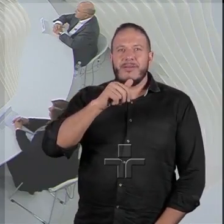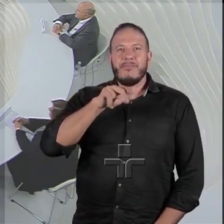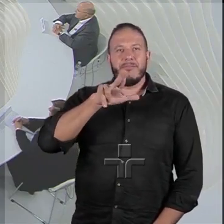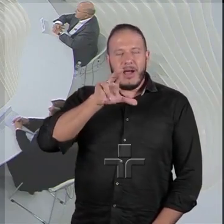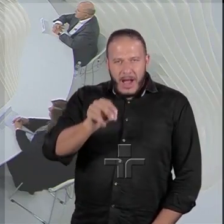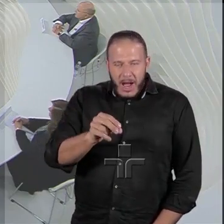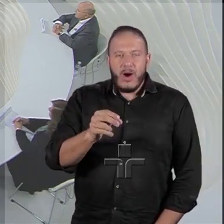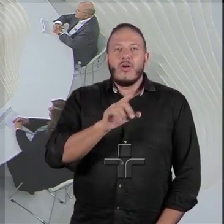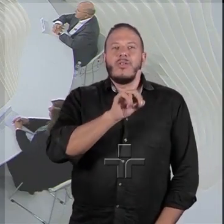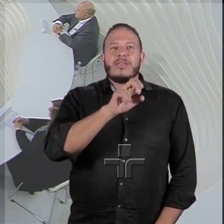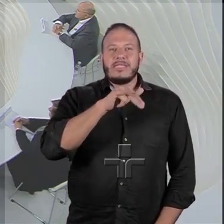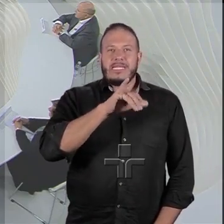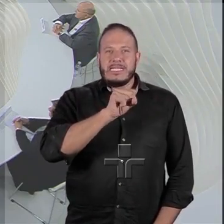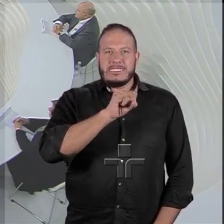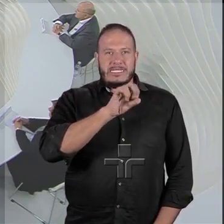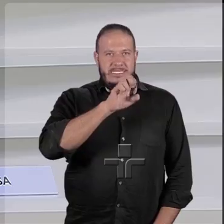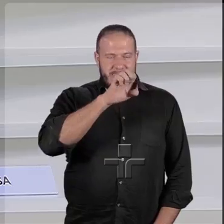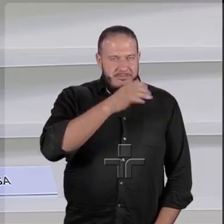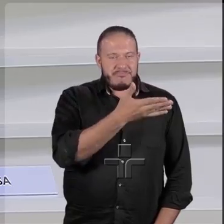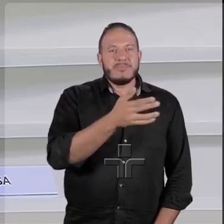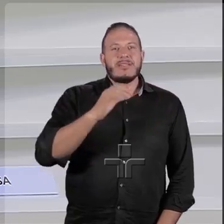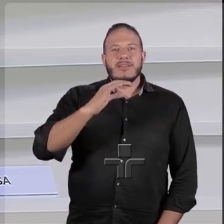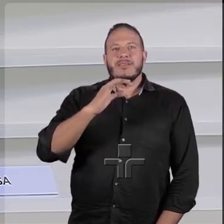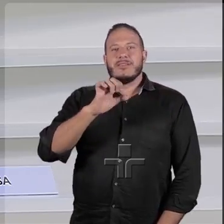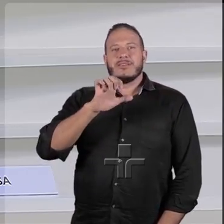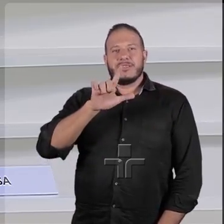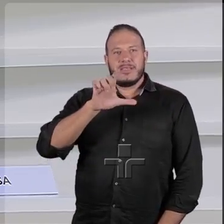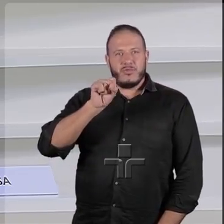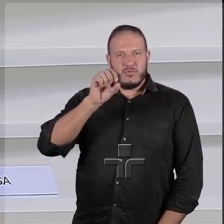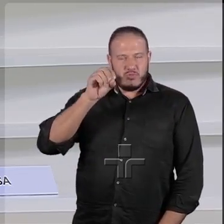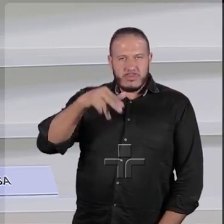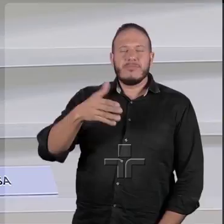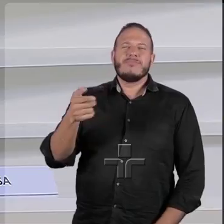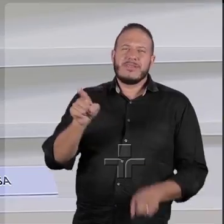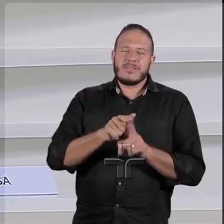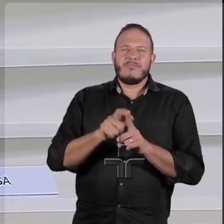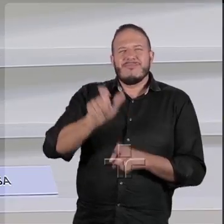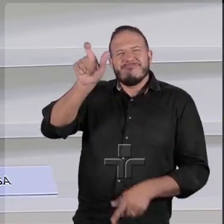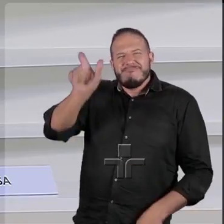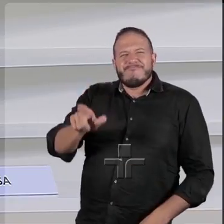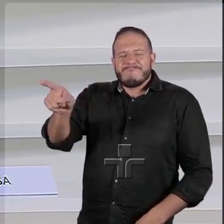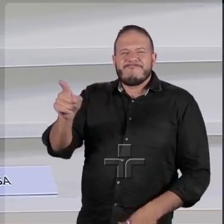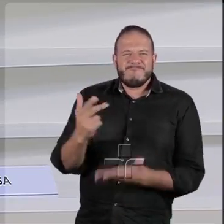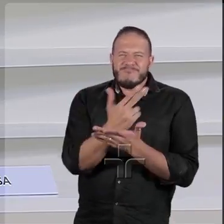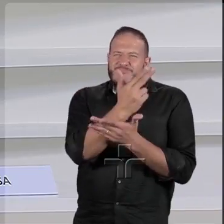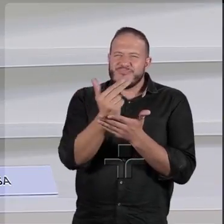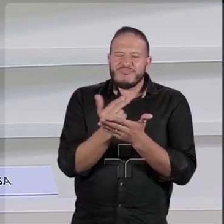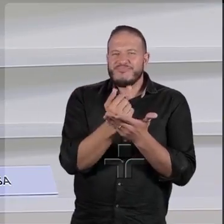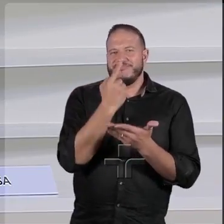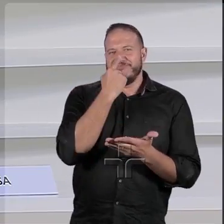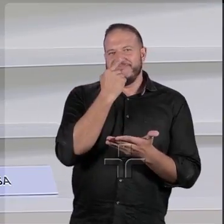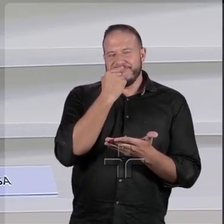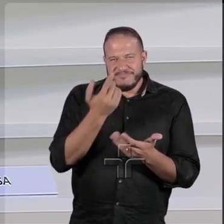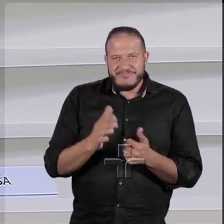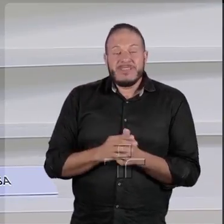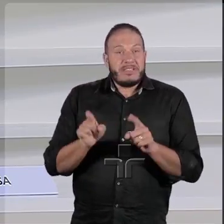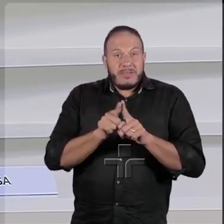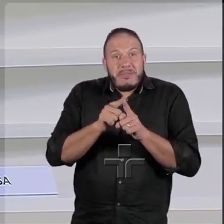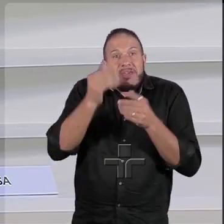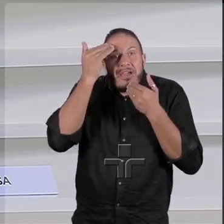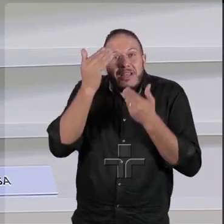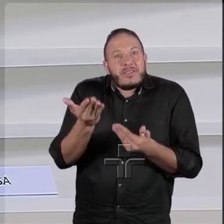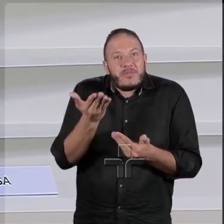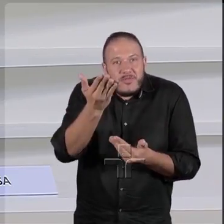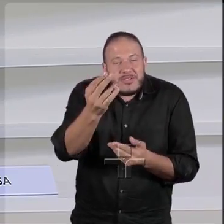da Denise Campos de Toledo, do Celso Ming e do nosso imprevidente Paulo Caruso. Agradeço também a você que